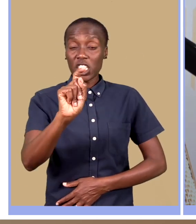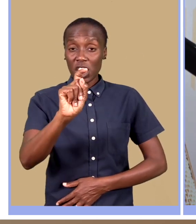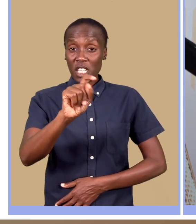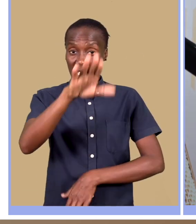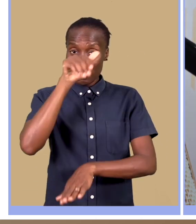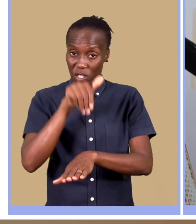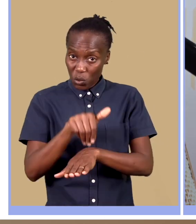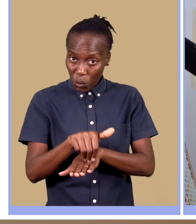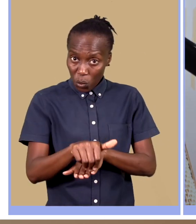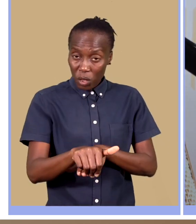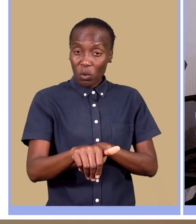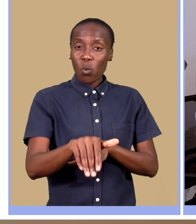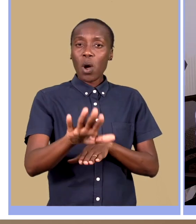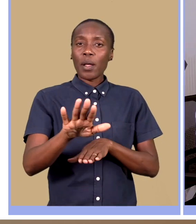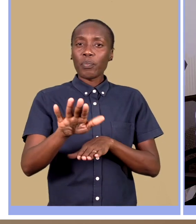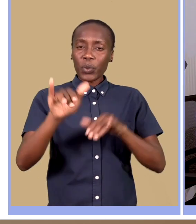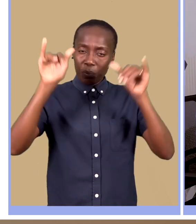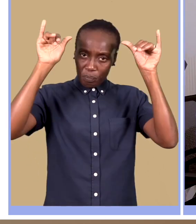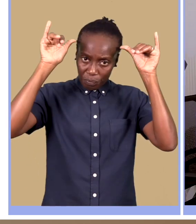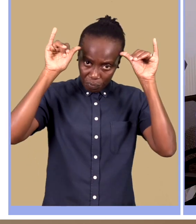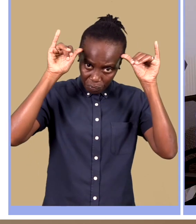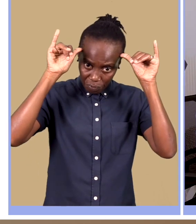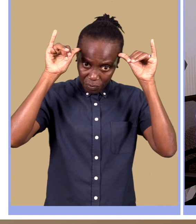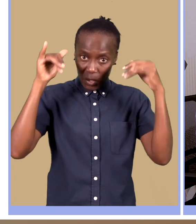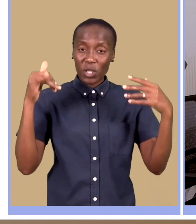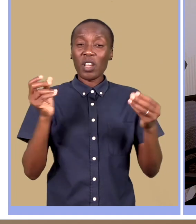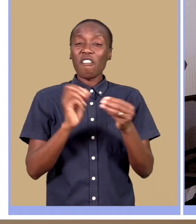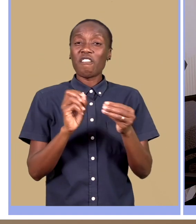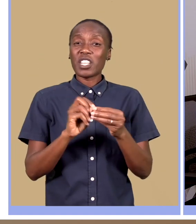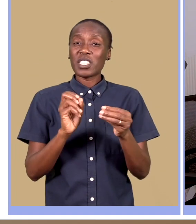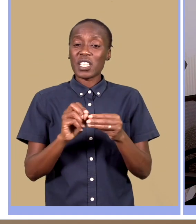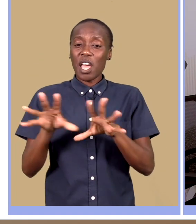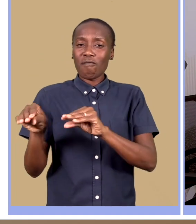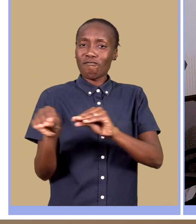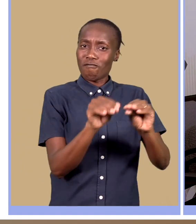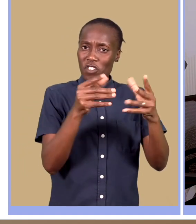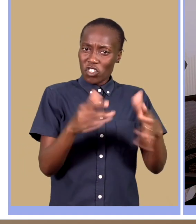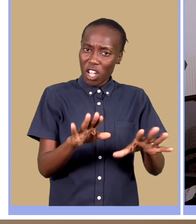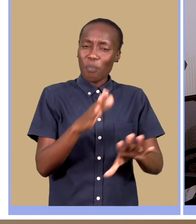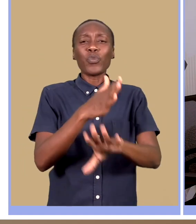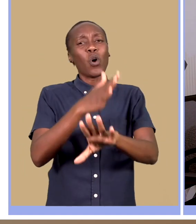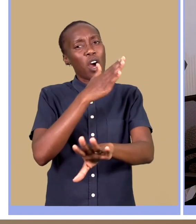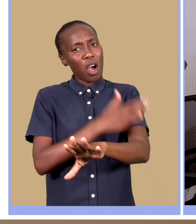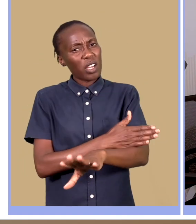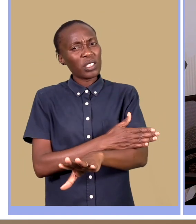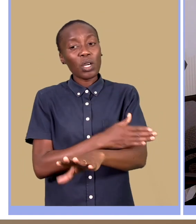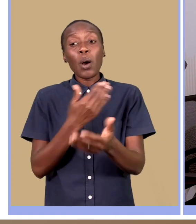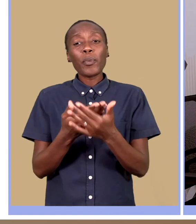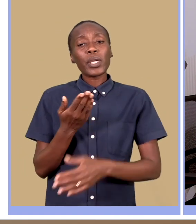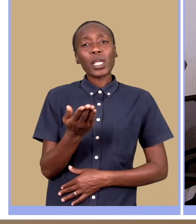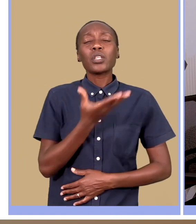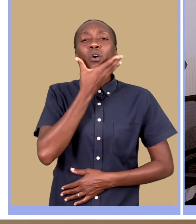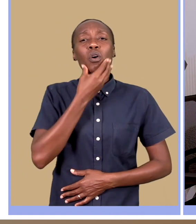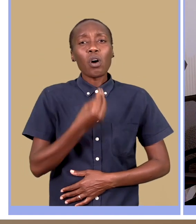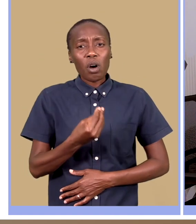tivesse mantido com a sua vaca, com o seu gado, etc. Isso é muito cultural, ou